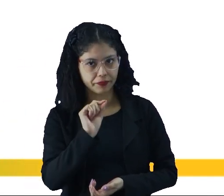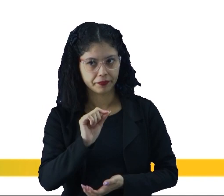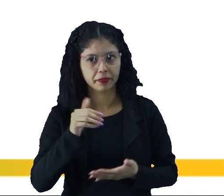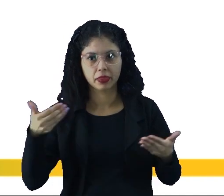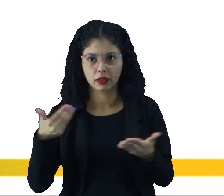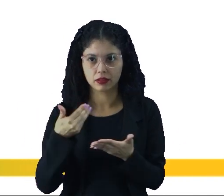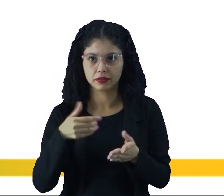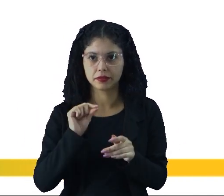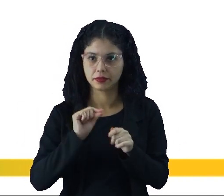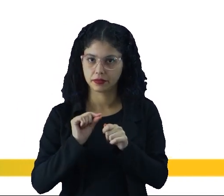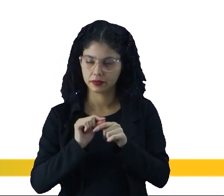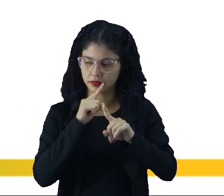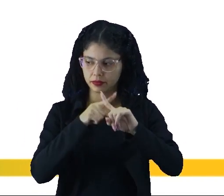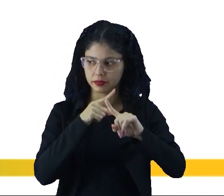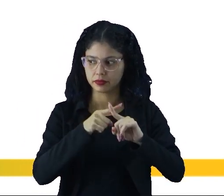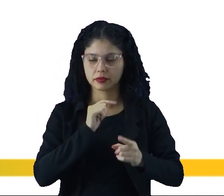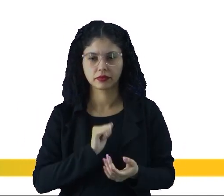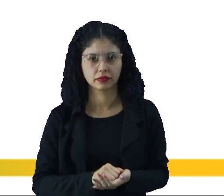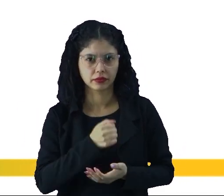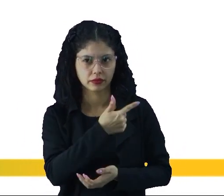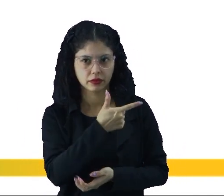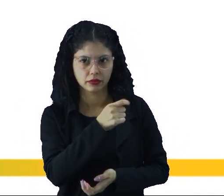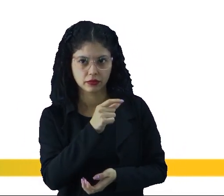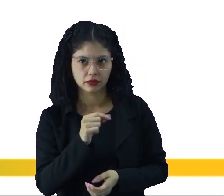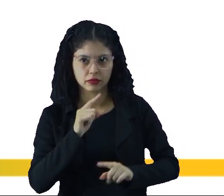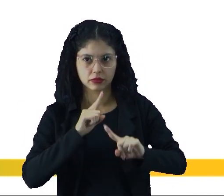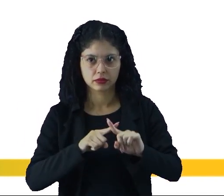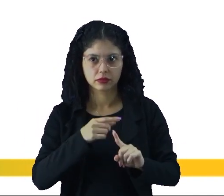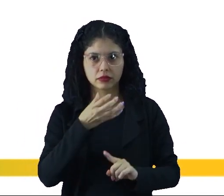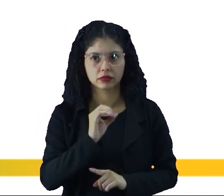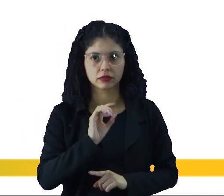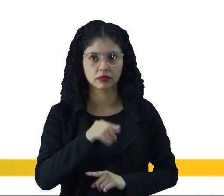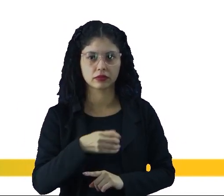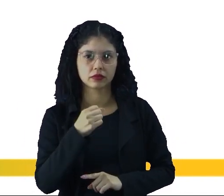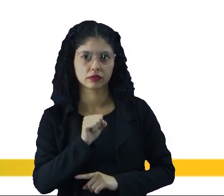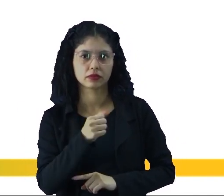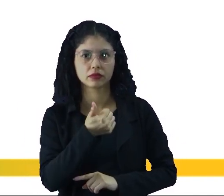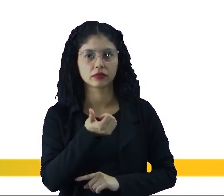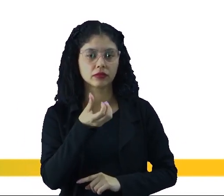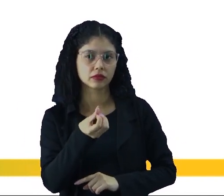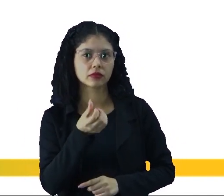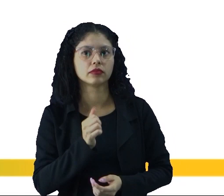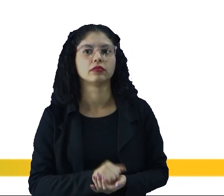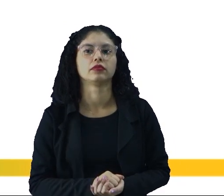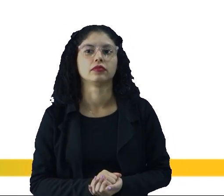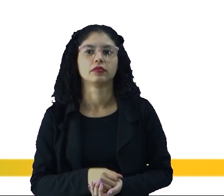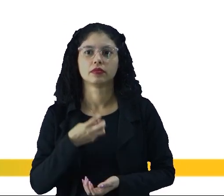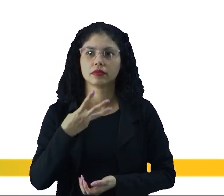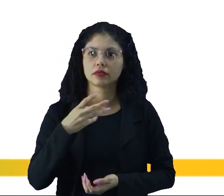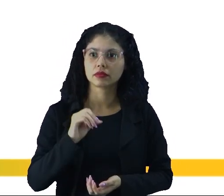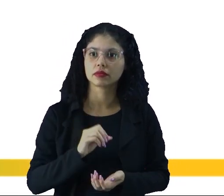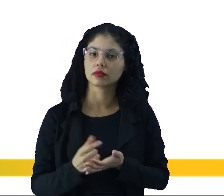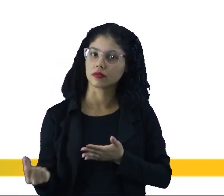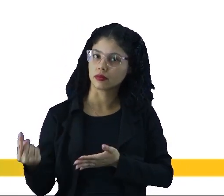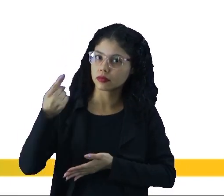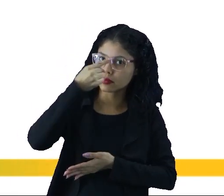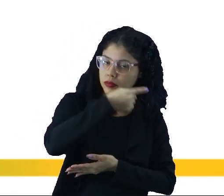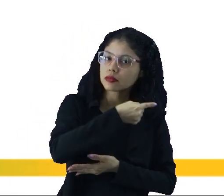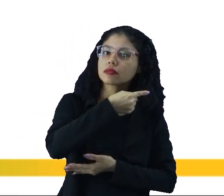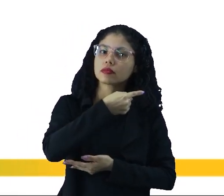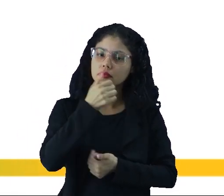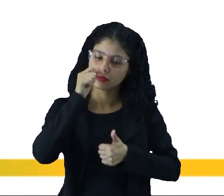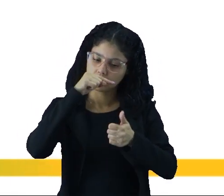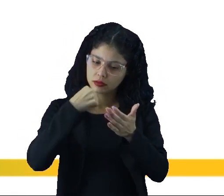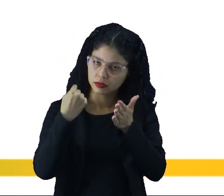que agora vamos fazer a multiplicação, né? 200 vezes 0,8 dá 160. O 35 vai passar para o outro